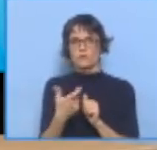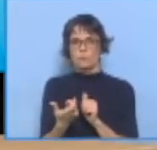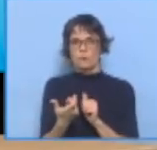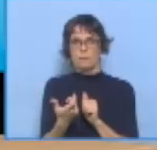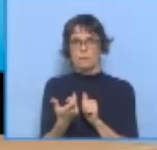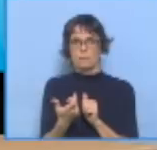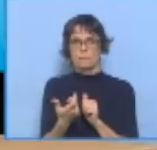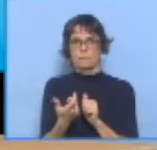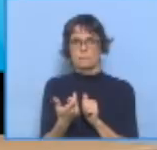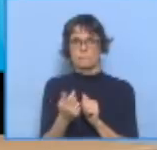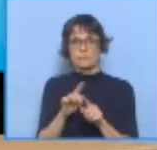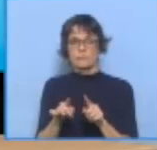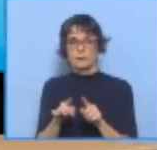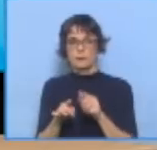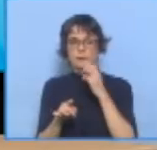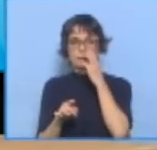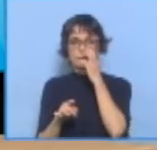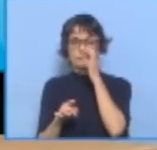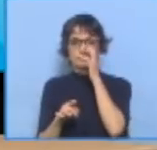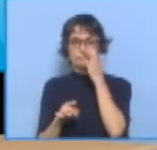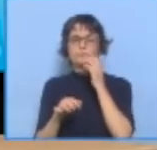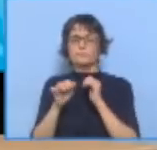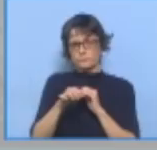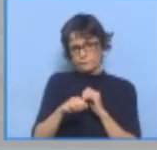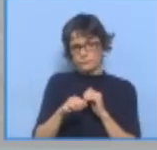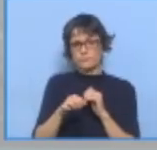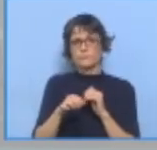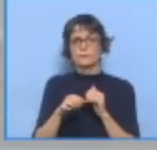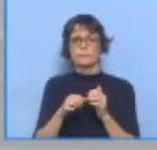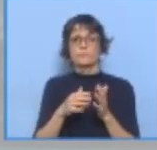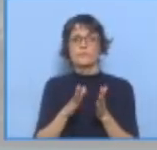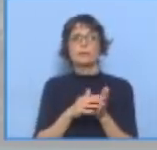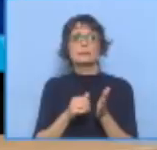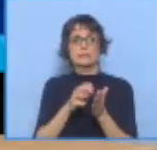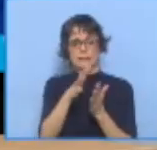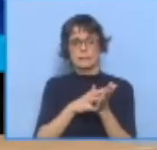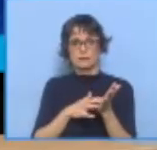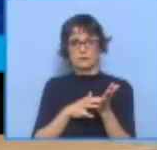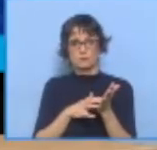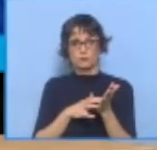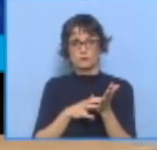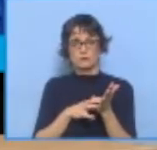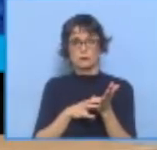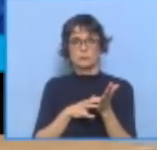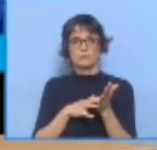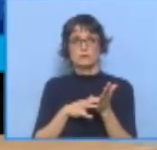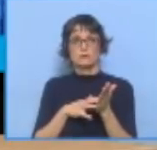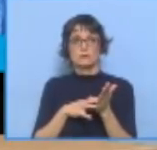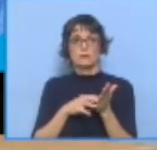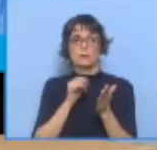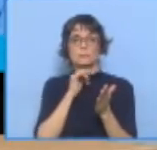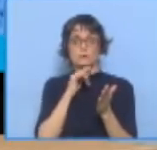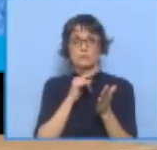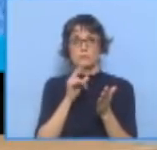Nosso tal qual aparece na Sagrada Escritura. Porque na própria Sagrada Escritura nós encontramos duas versões diferentes do Pai